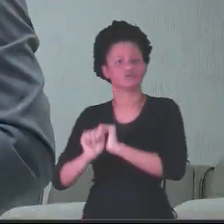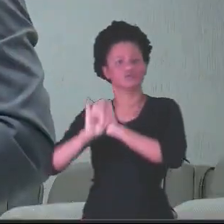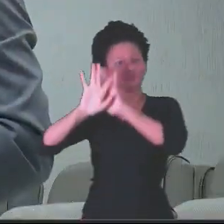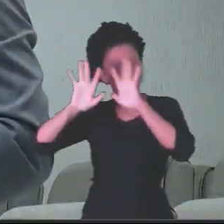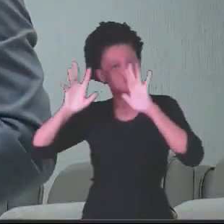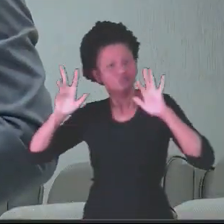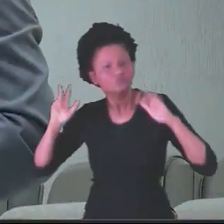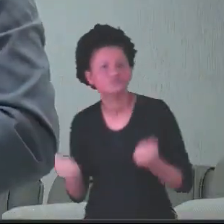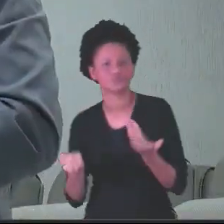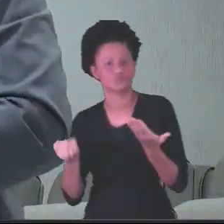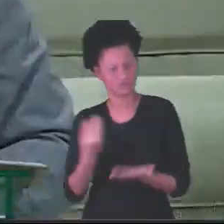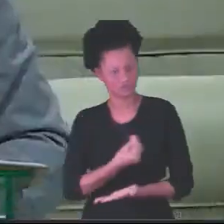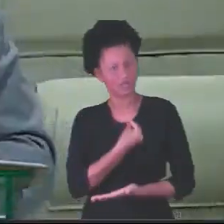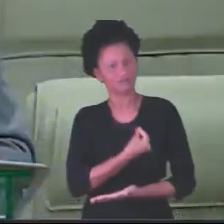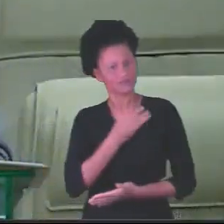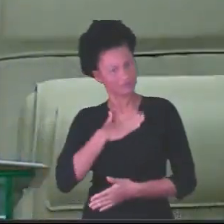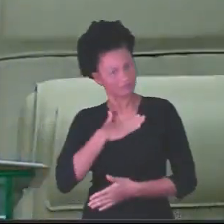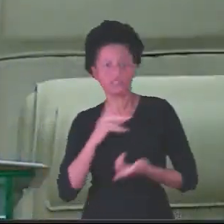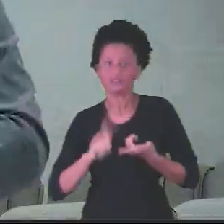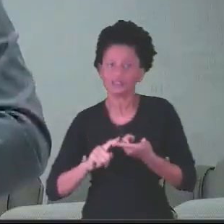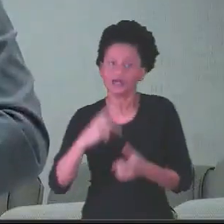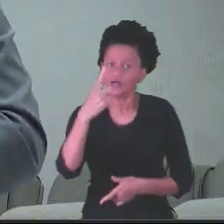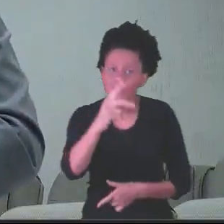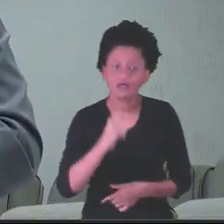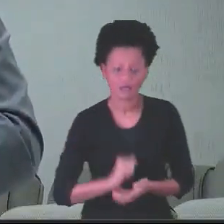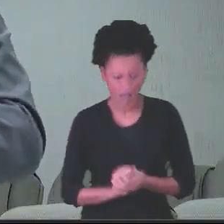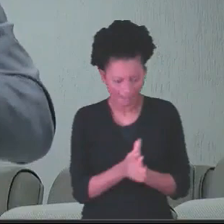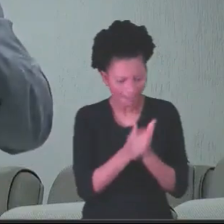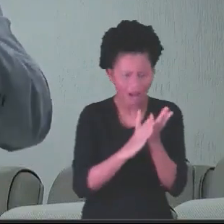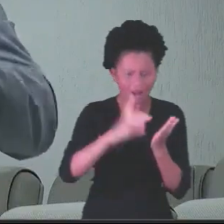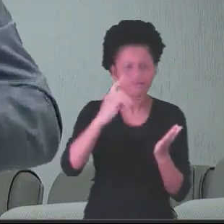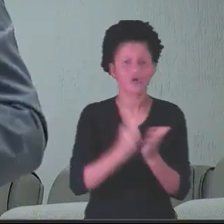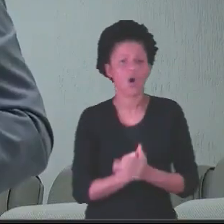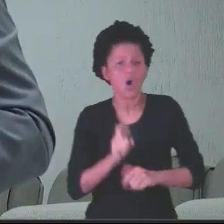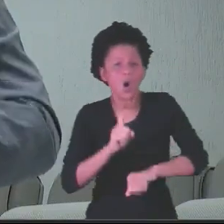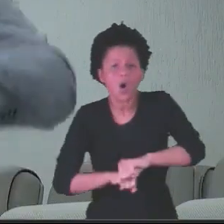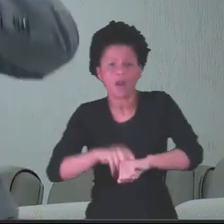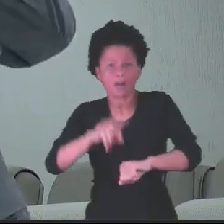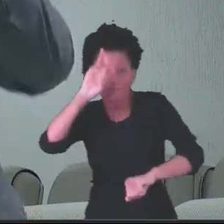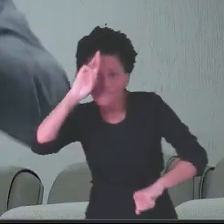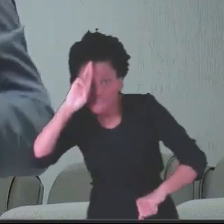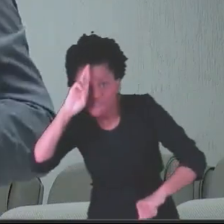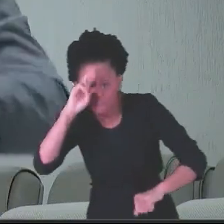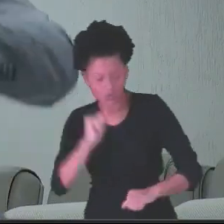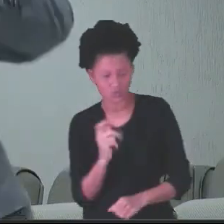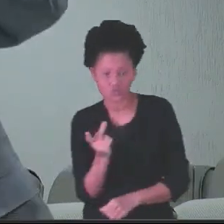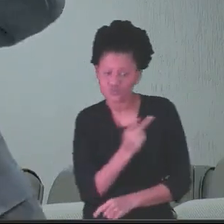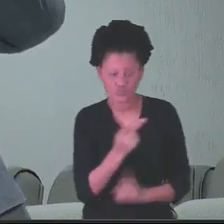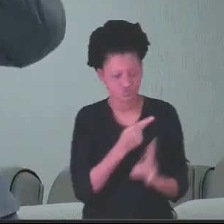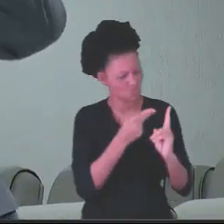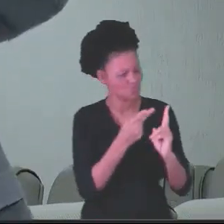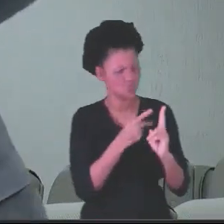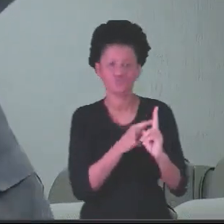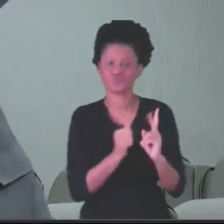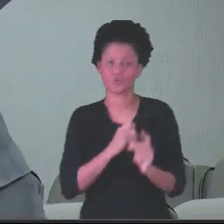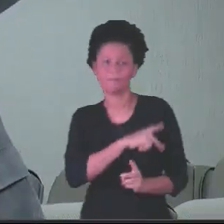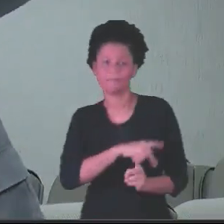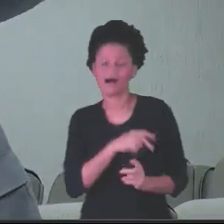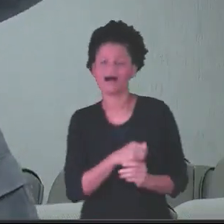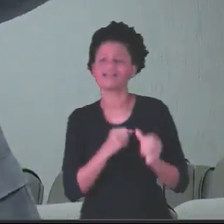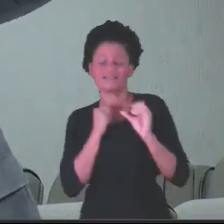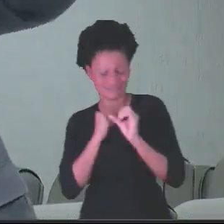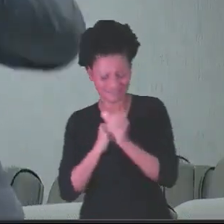glorificado na nossa vida a vida diz que ir lá perto da meia-noite paulo e silas oravam e cantavam